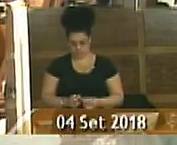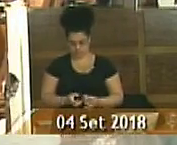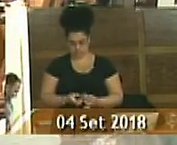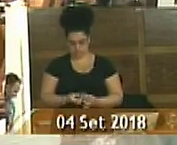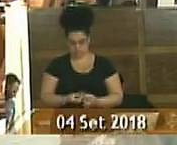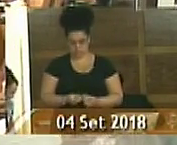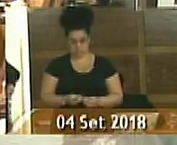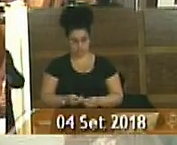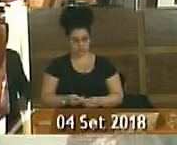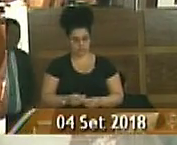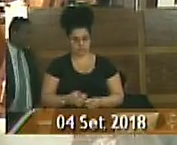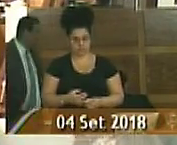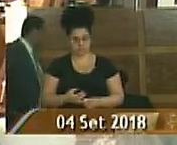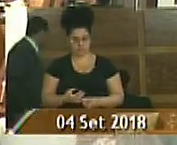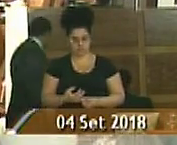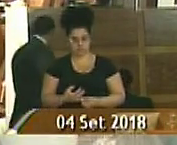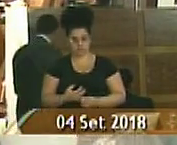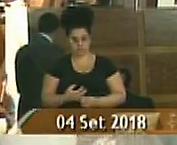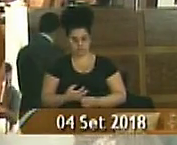Com a palavra, vereador Zé Augusto.